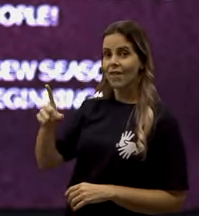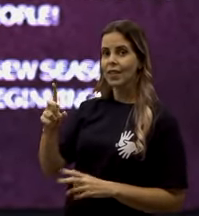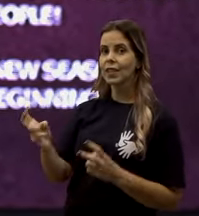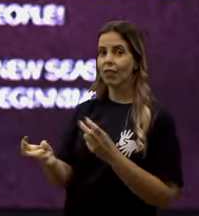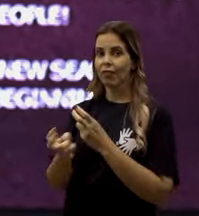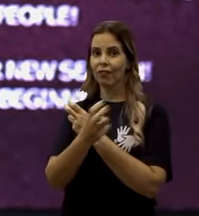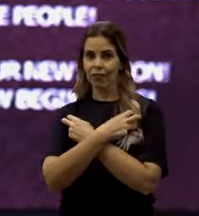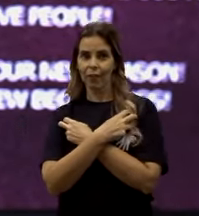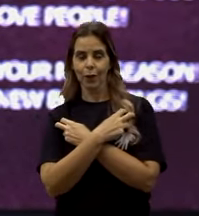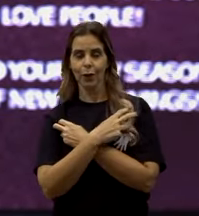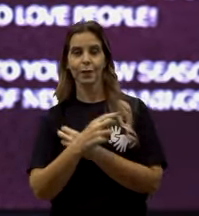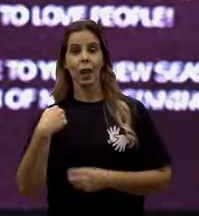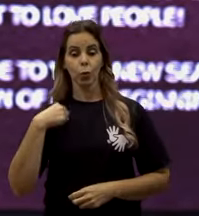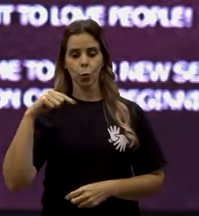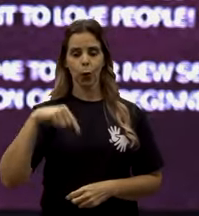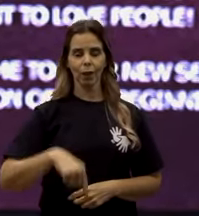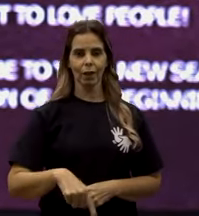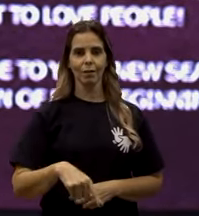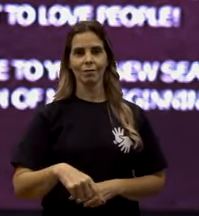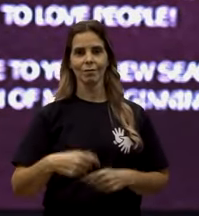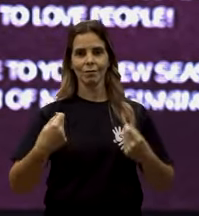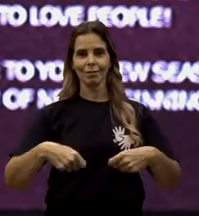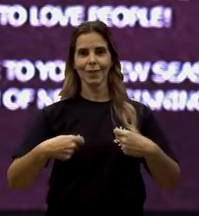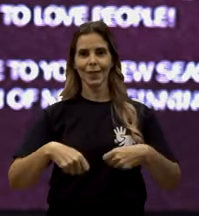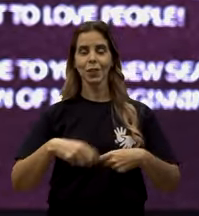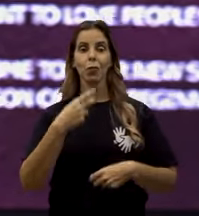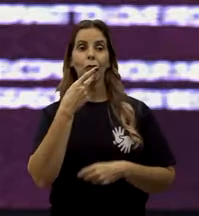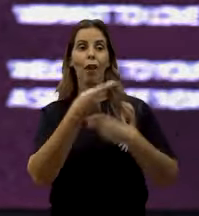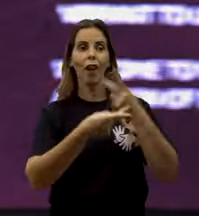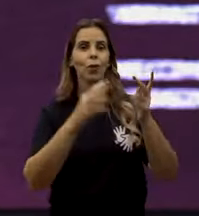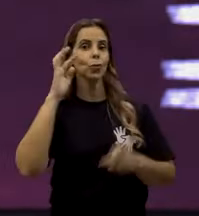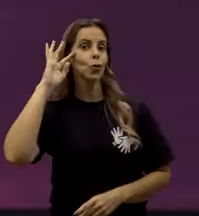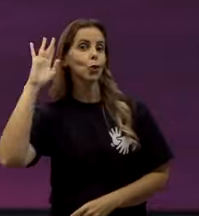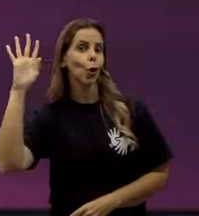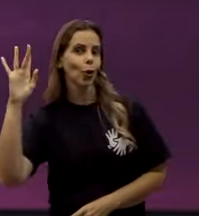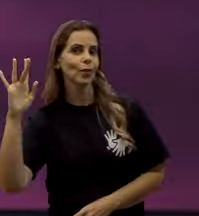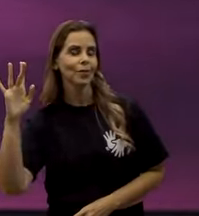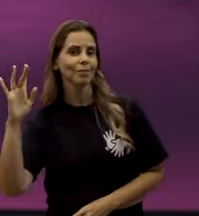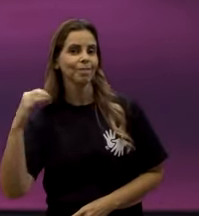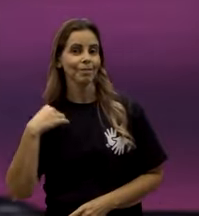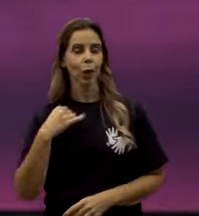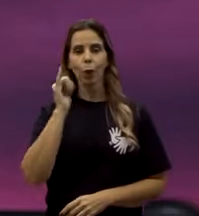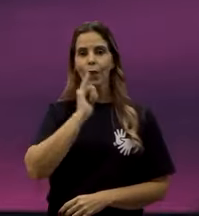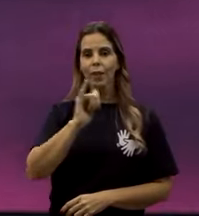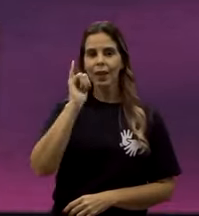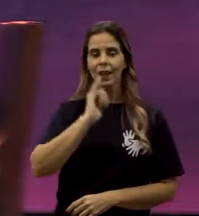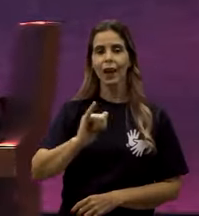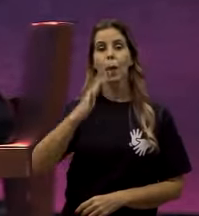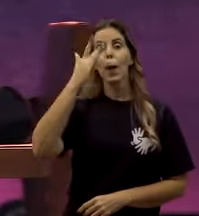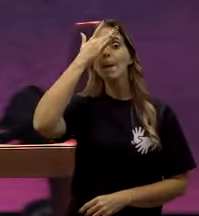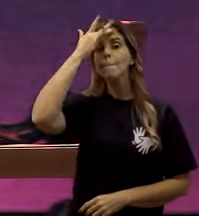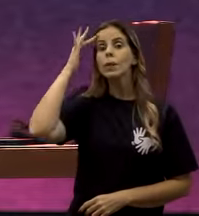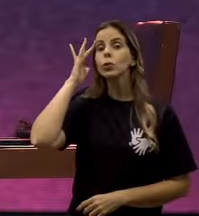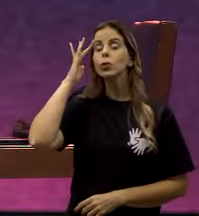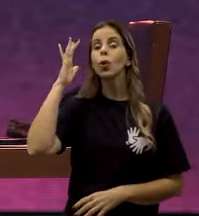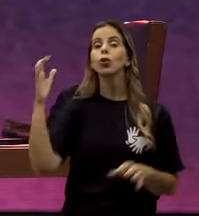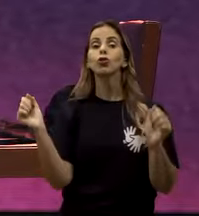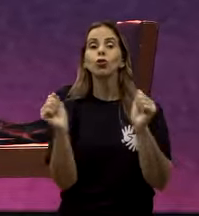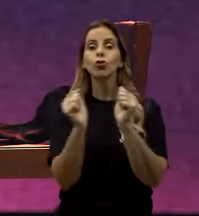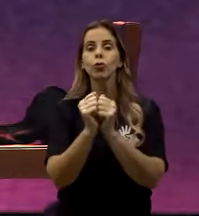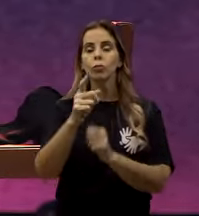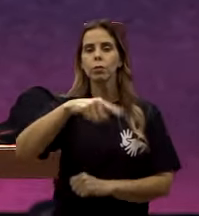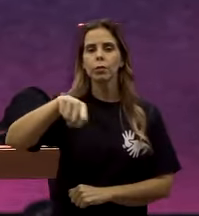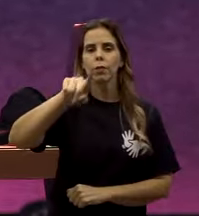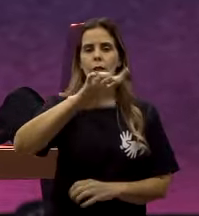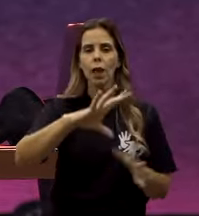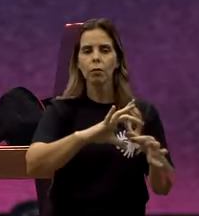ele eu declaro que Deus vai colocar pessoas perto de você que são conexões Poderosas e mais do que isso Deus vai